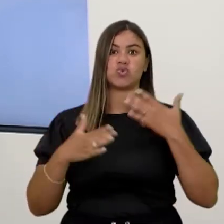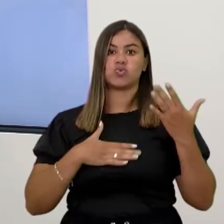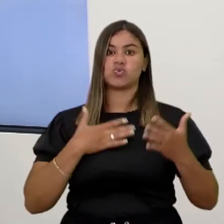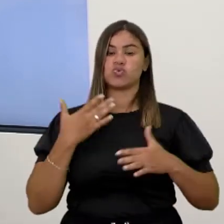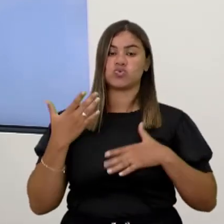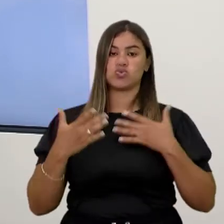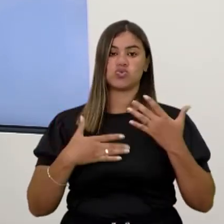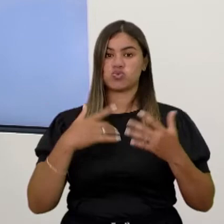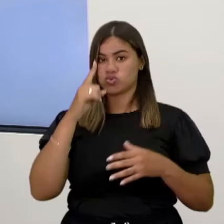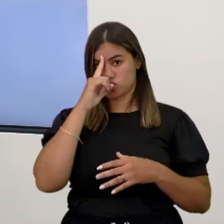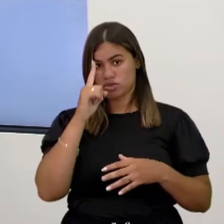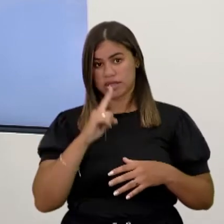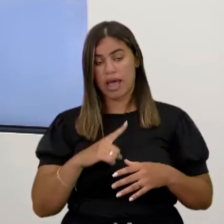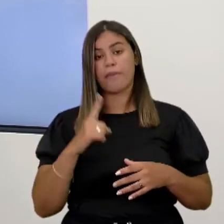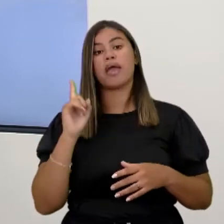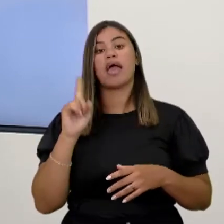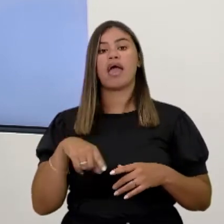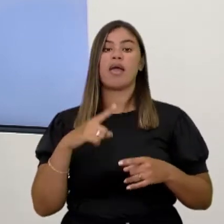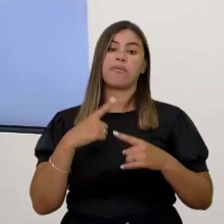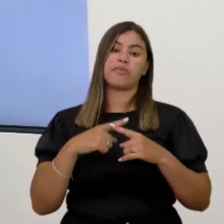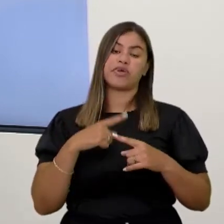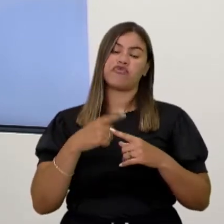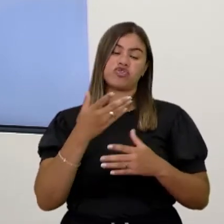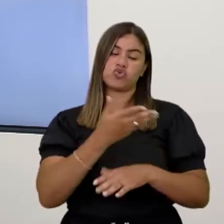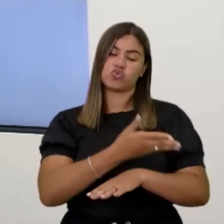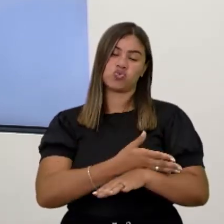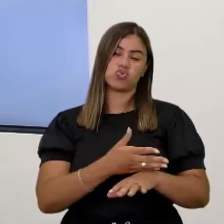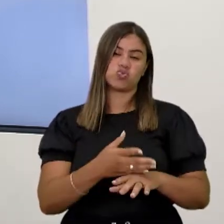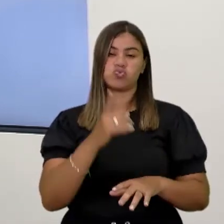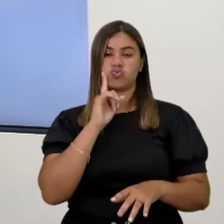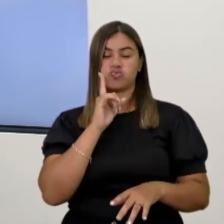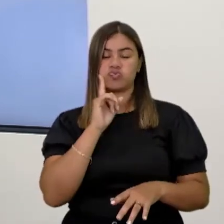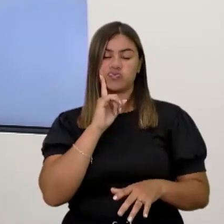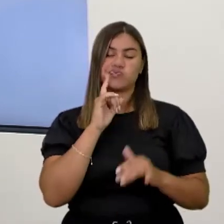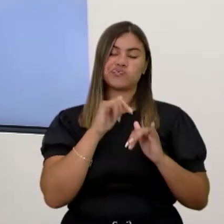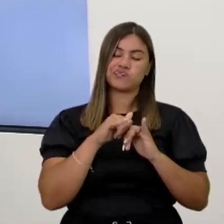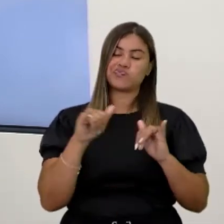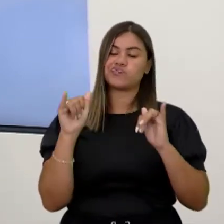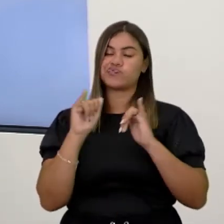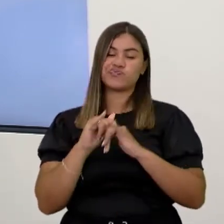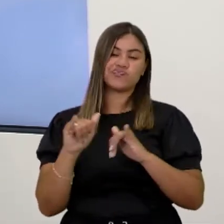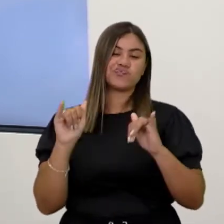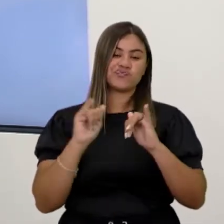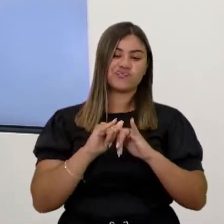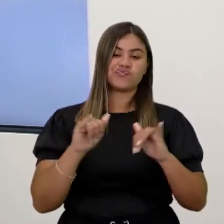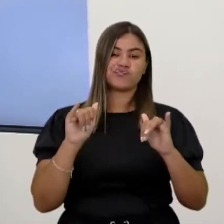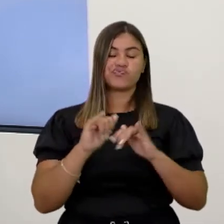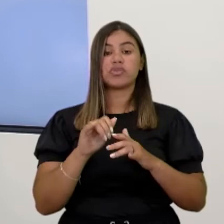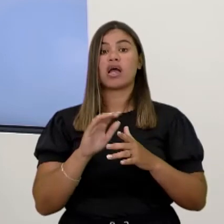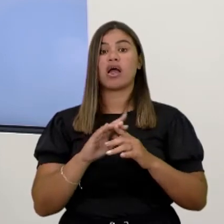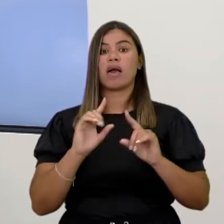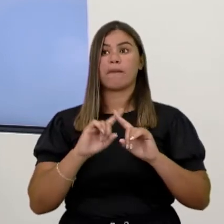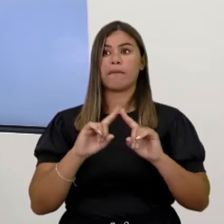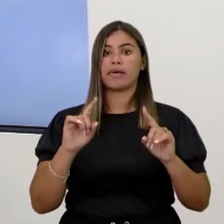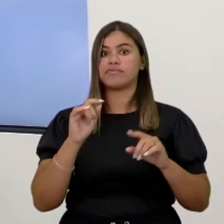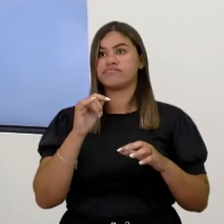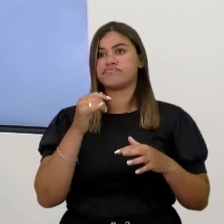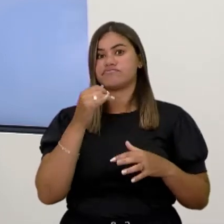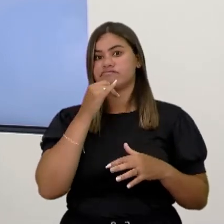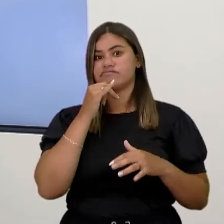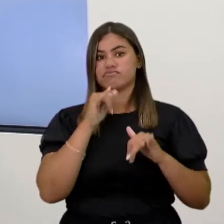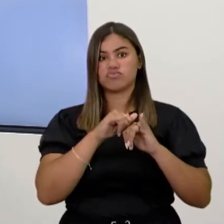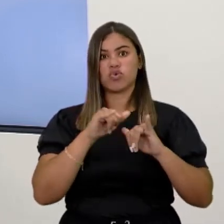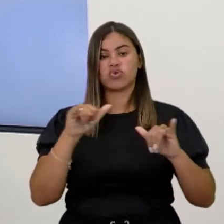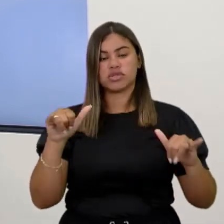você ficou restrito àquelas notícias do cotidiano, notícias que, assim, quando a gente fala uma tragédia grandiosa como a de Petrópolis, a gente tem que